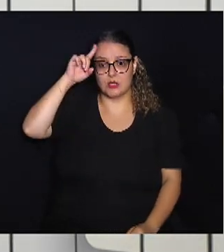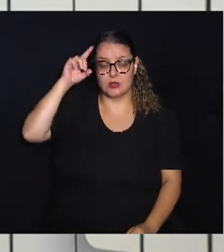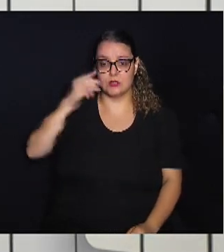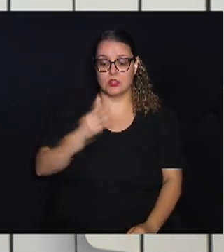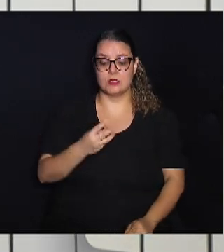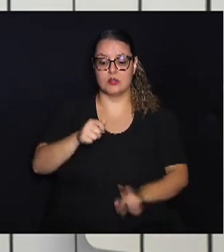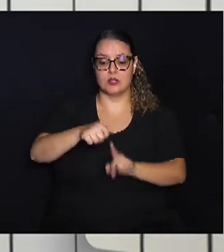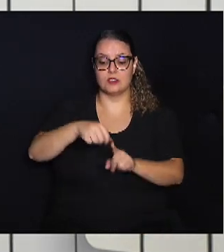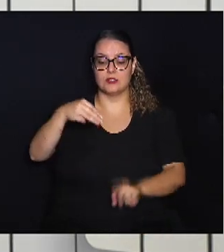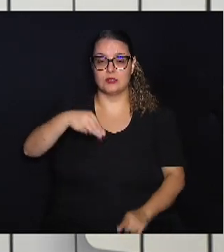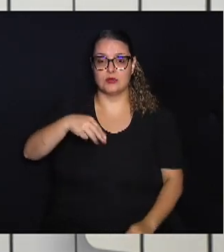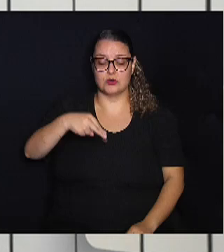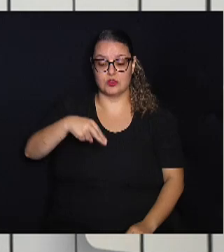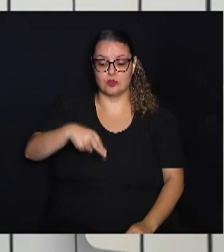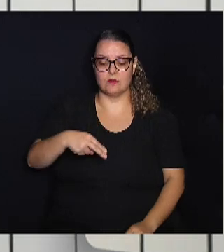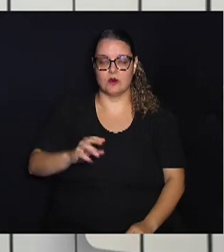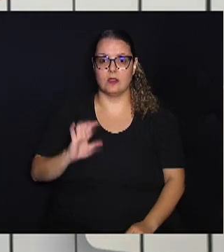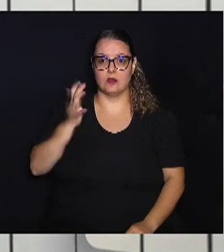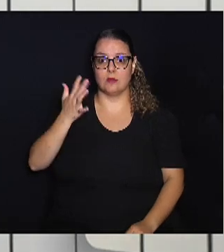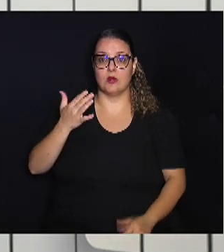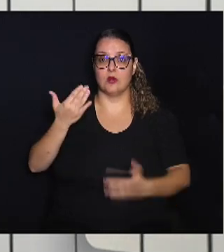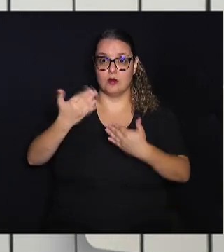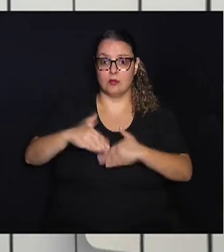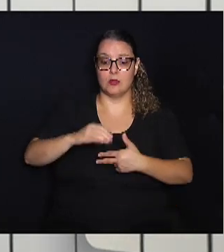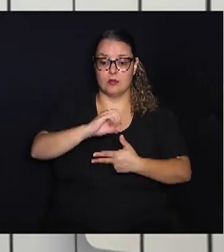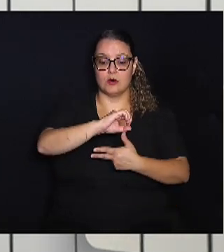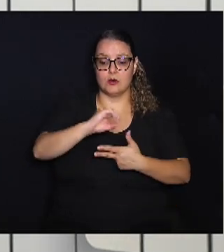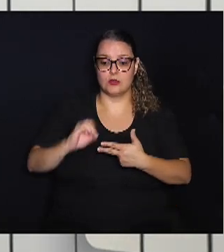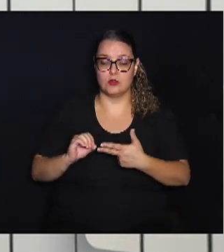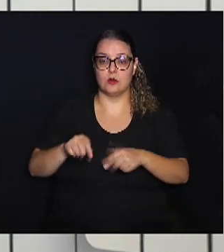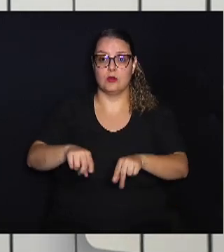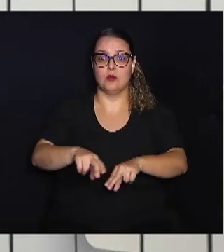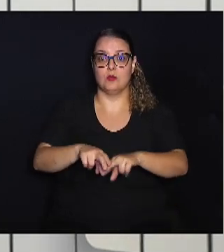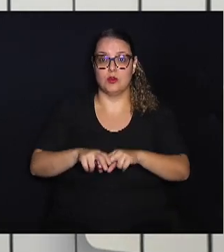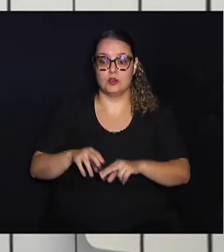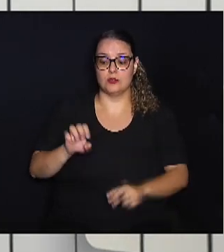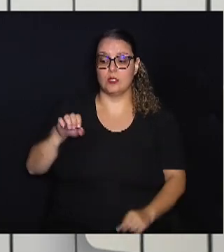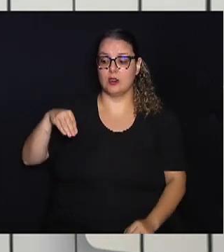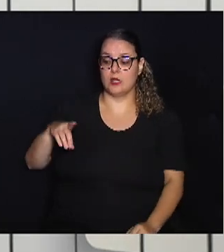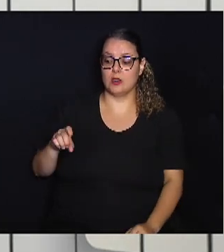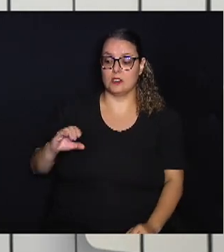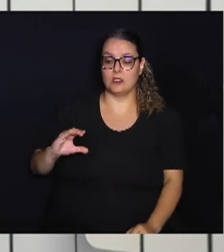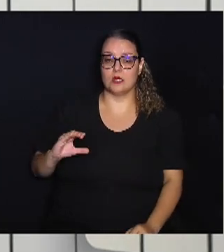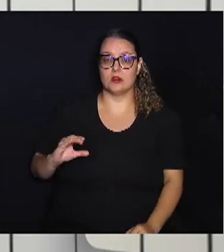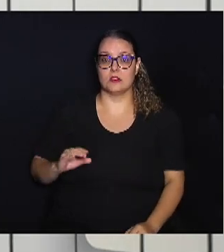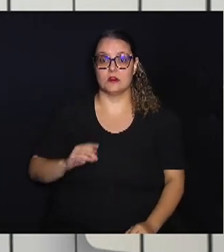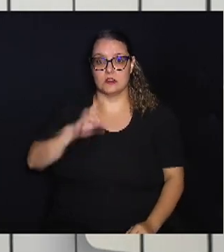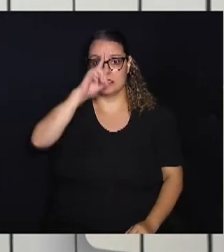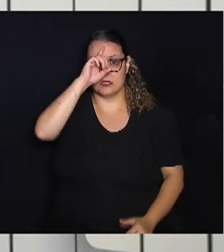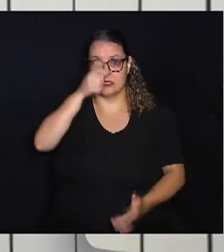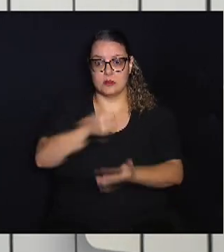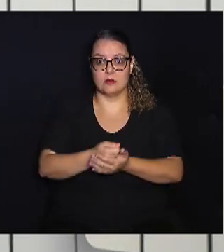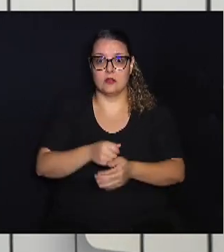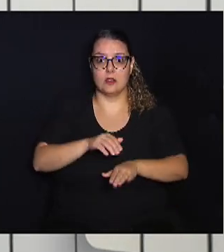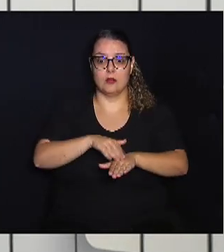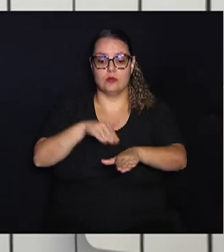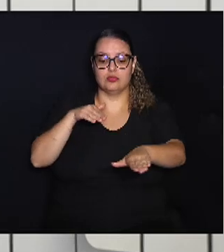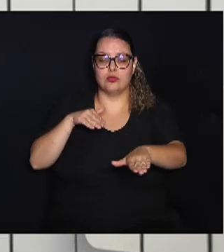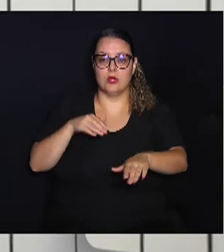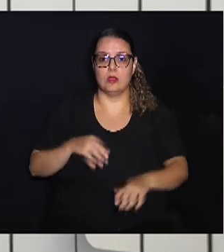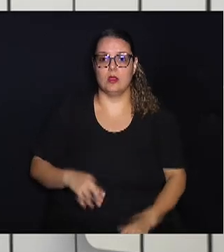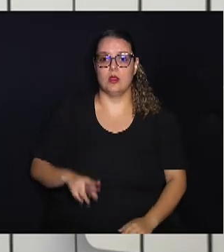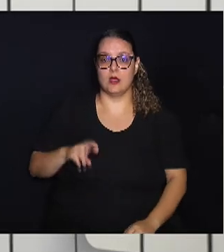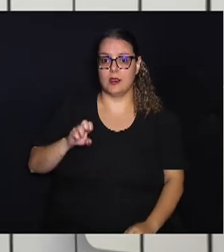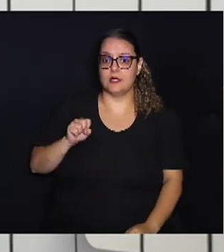novembro, acontece a prova do Enem. E por isso a INDEC determinou uma frota reserva nos